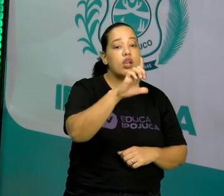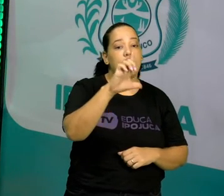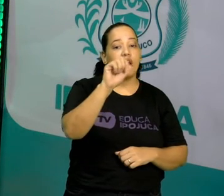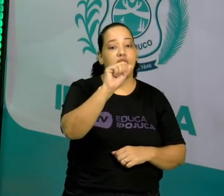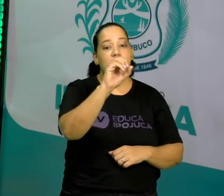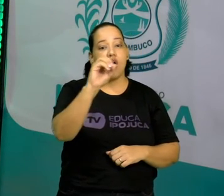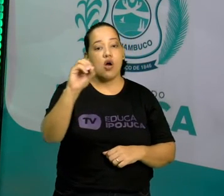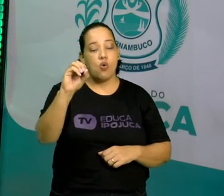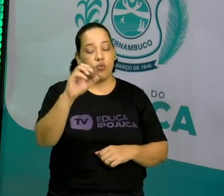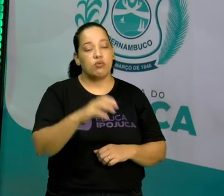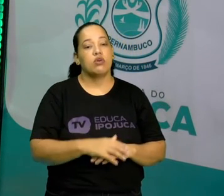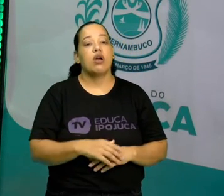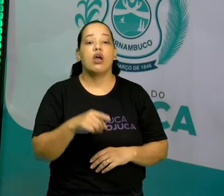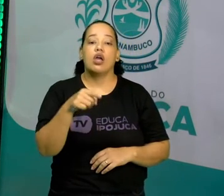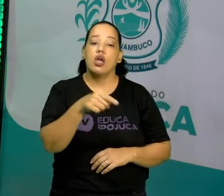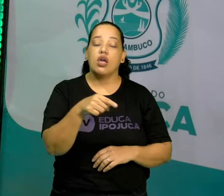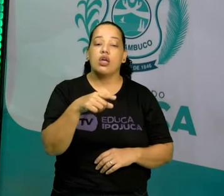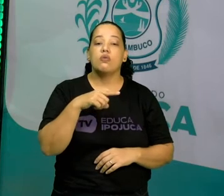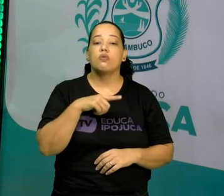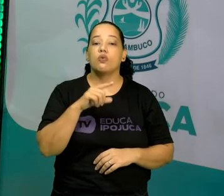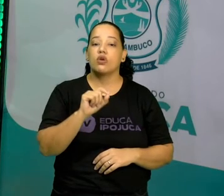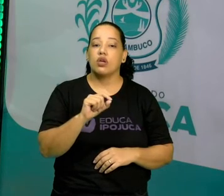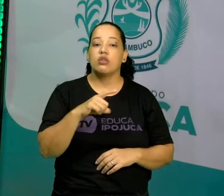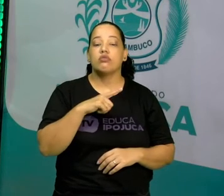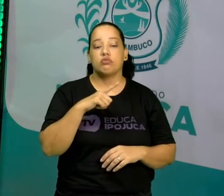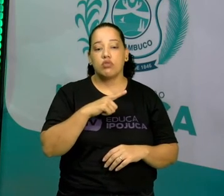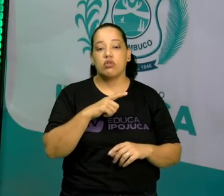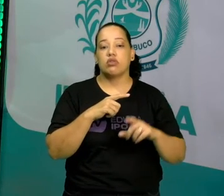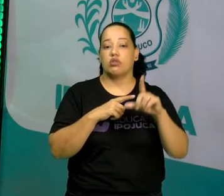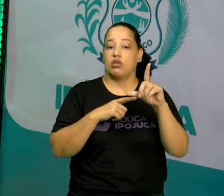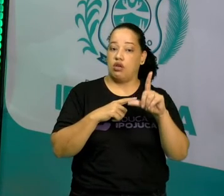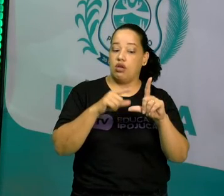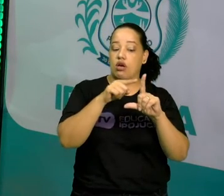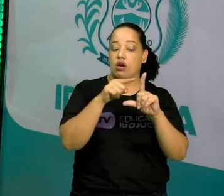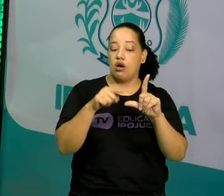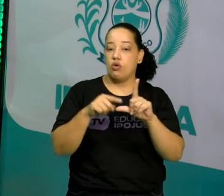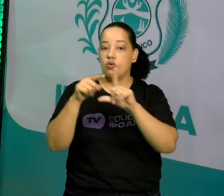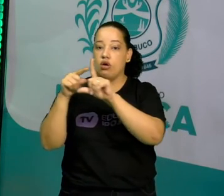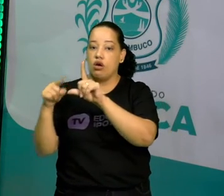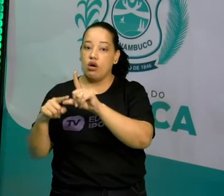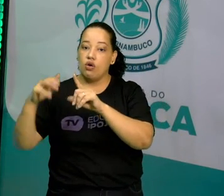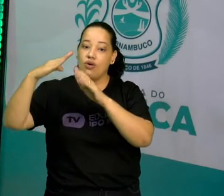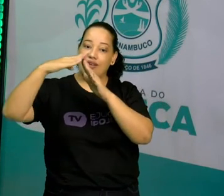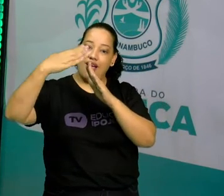Ou seja, lado, ângulo e o ângulo oposto. E aí,